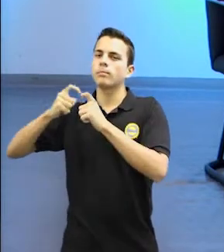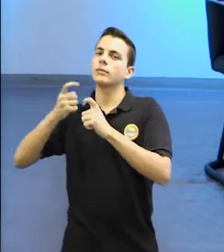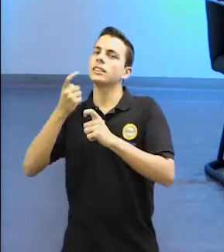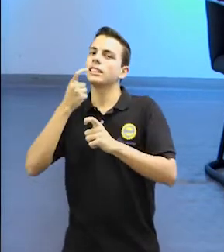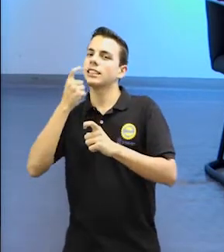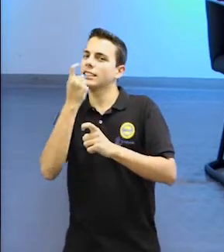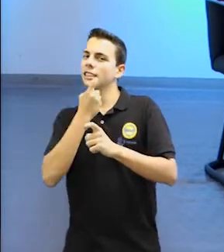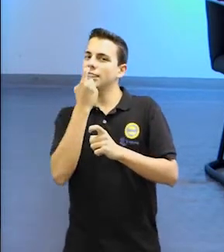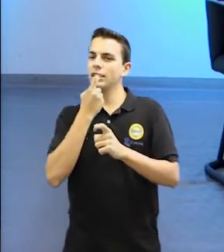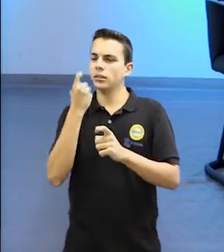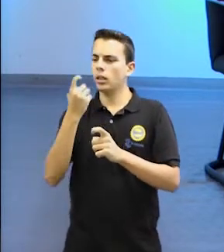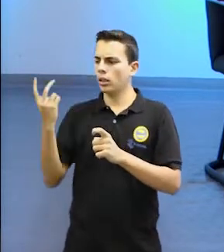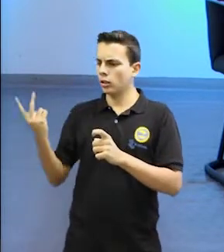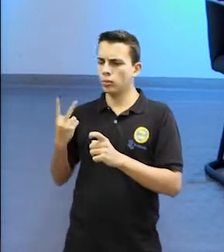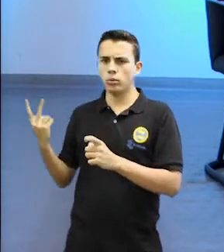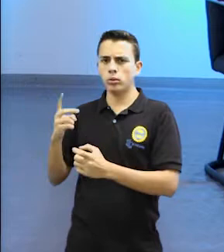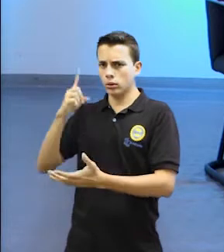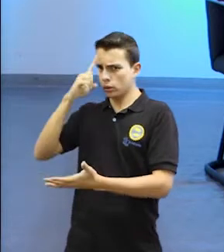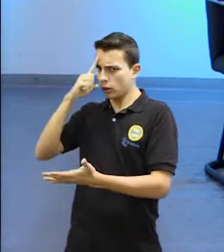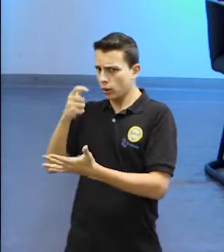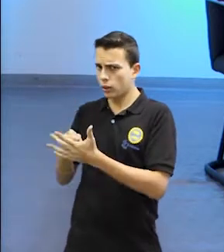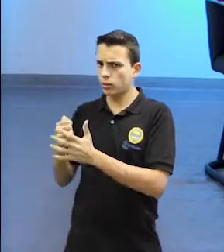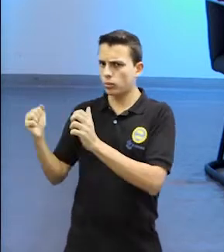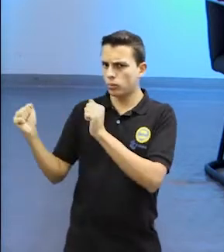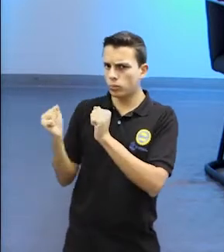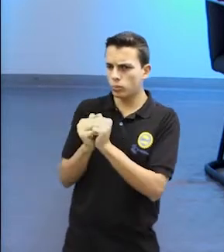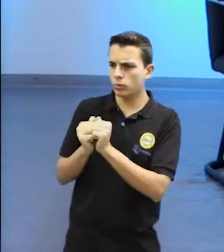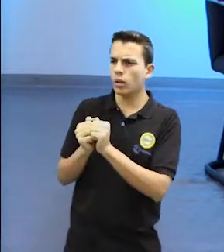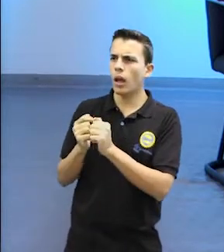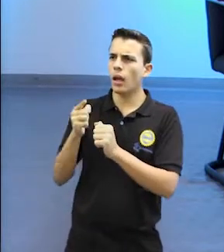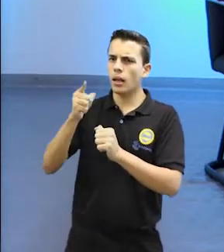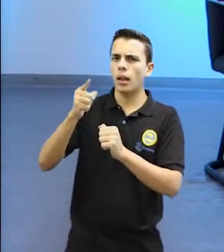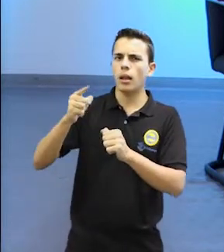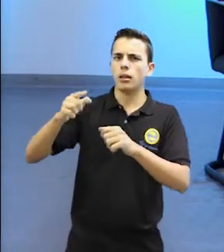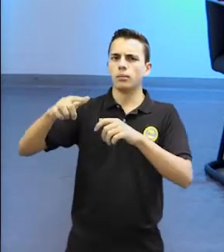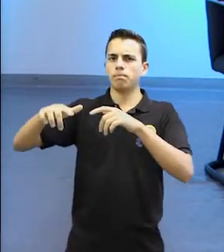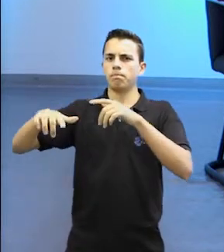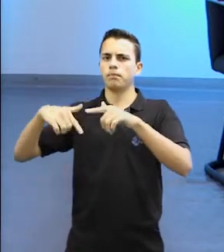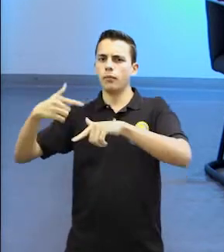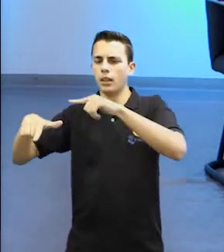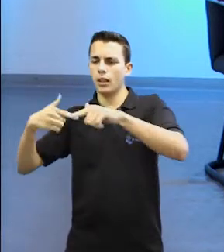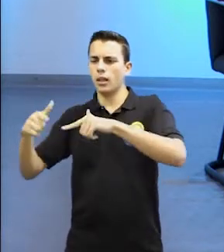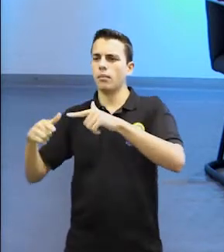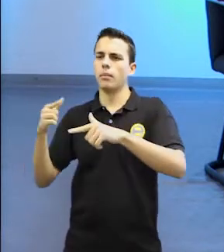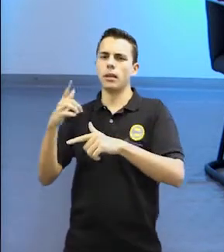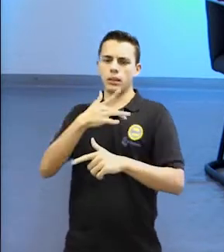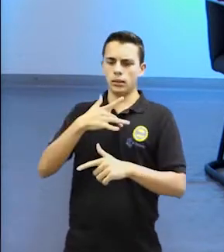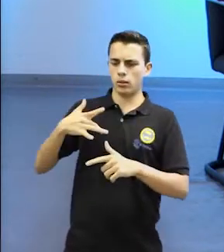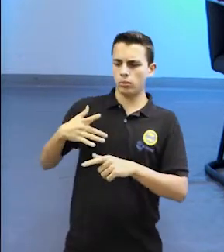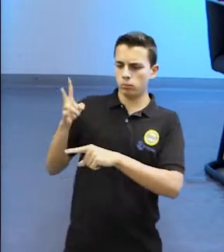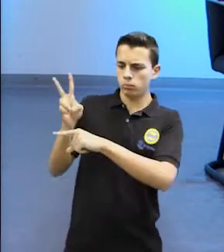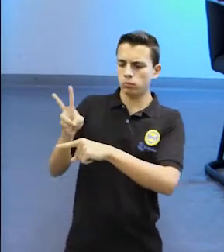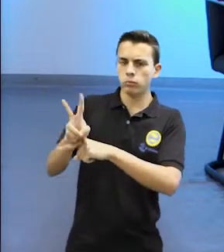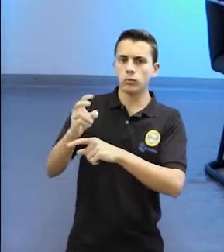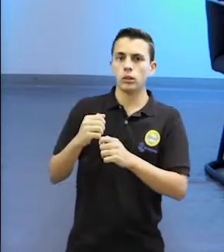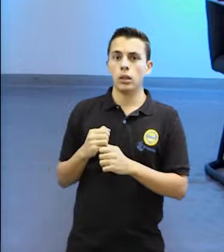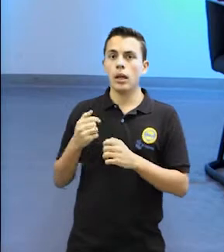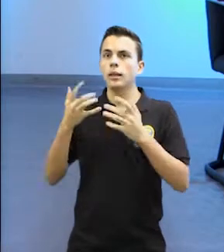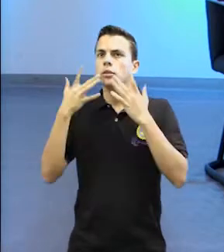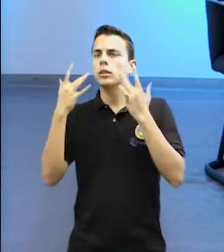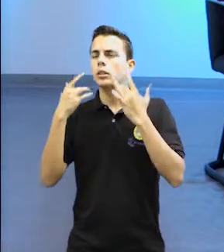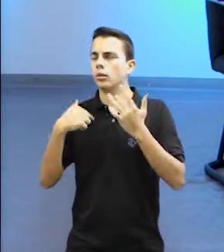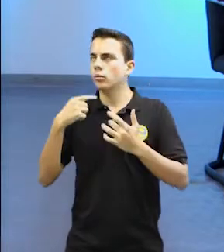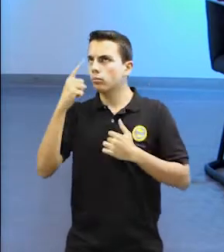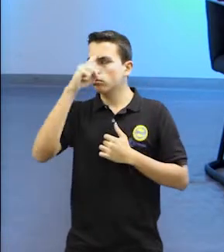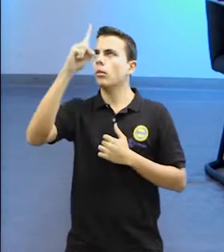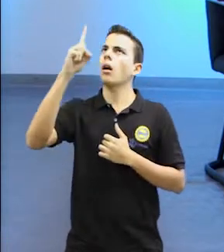conjunto em trabalhar com a área da odontologia preventiva. E o teatro veio como já uma ideia que eu